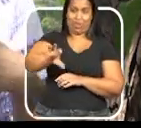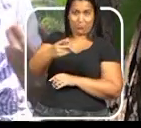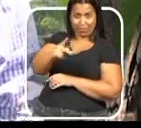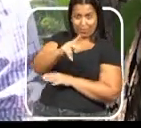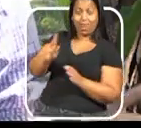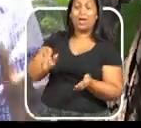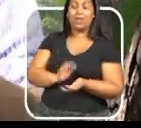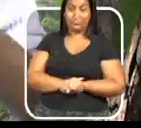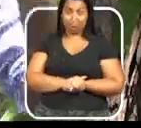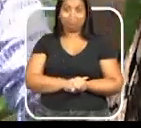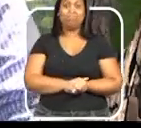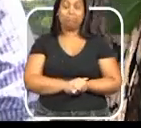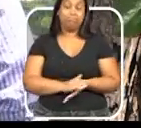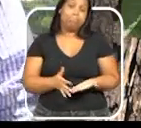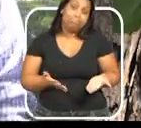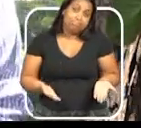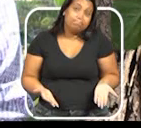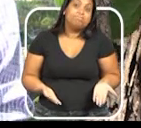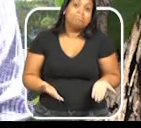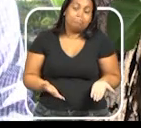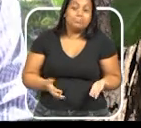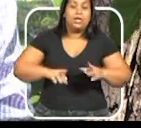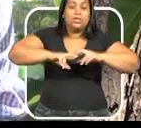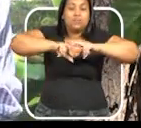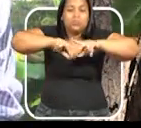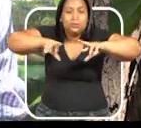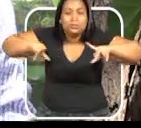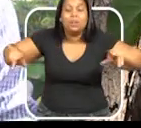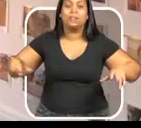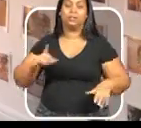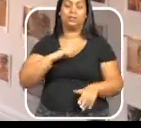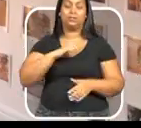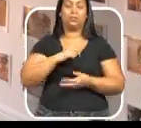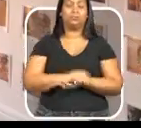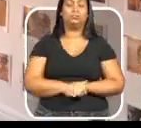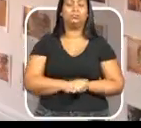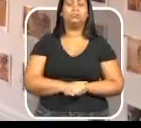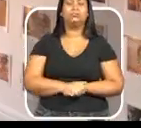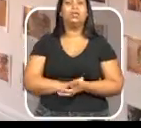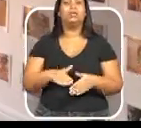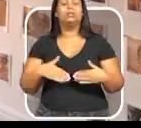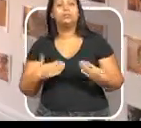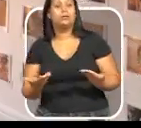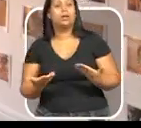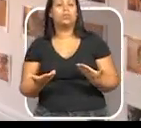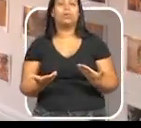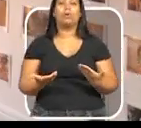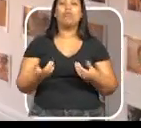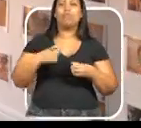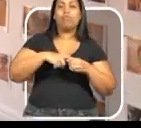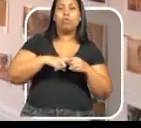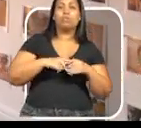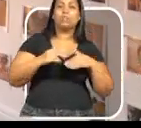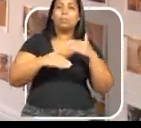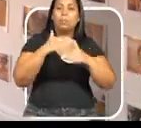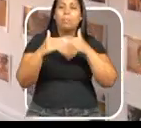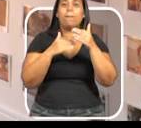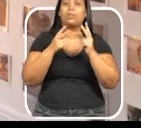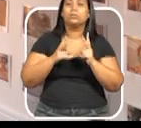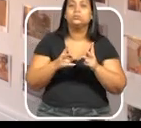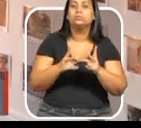A partir e apesar das suas tantas especificidades. É uma reconstrução